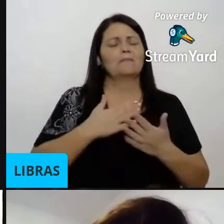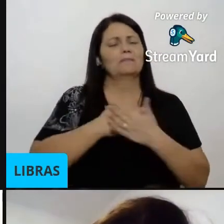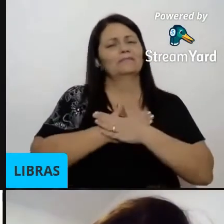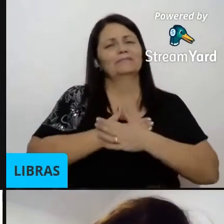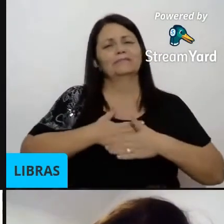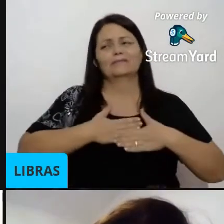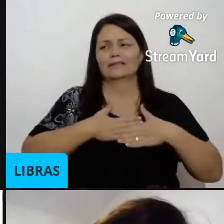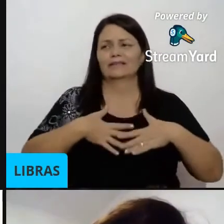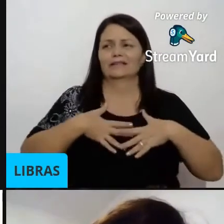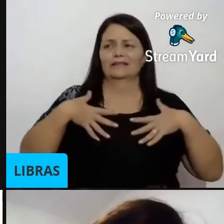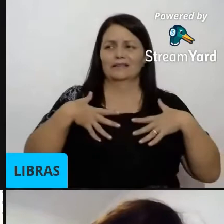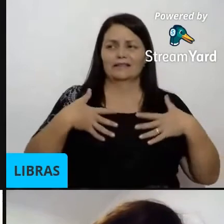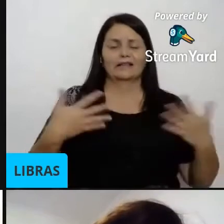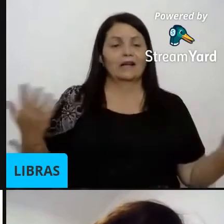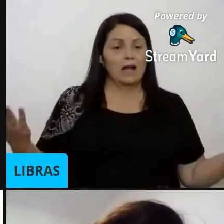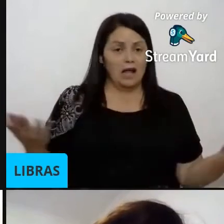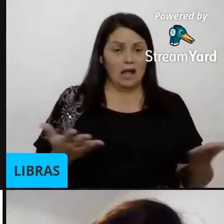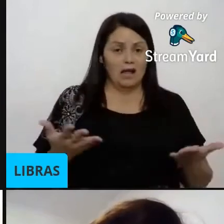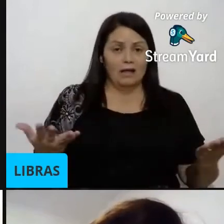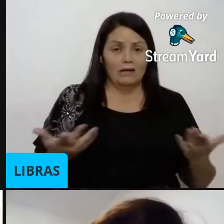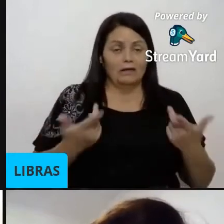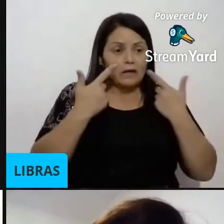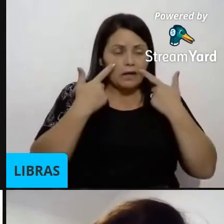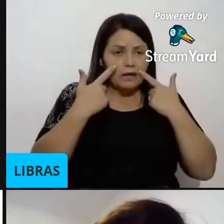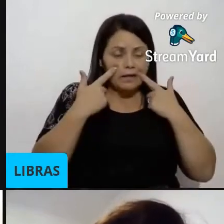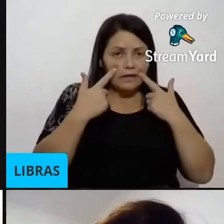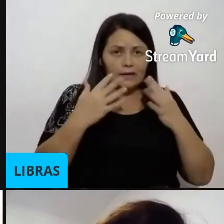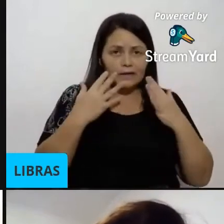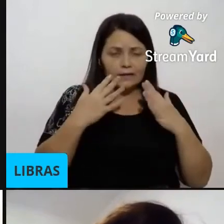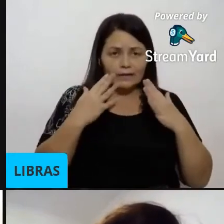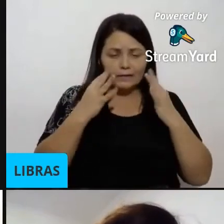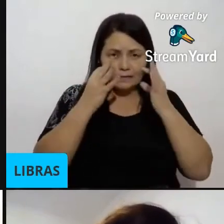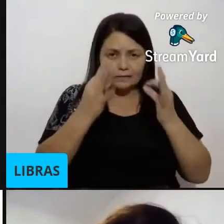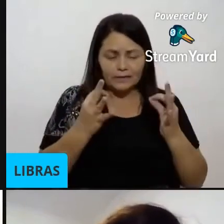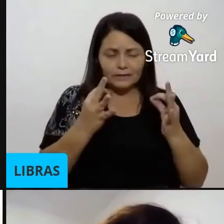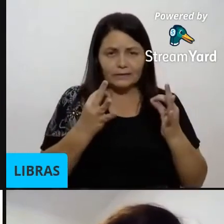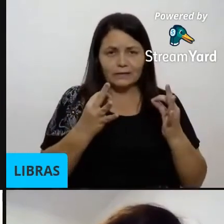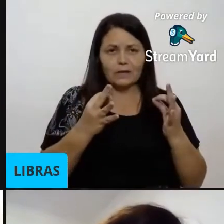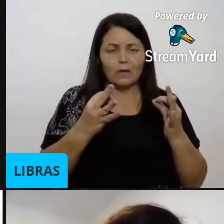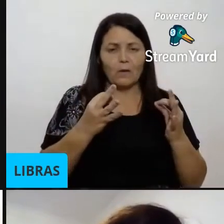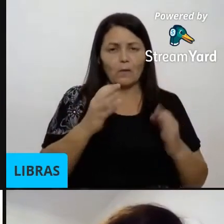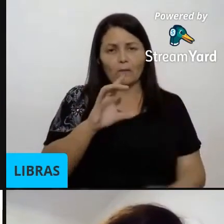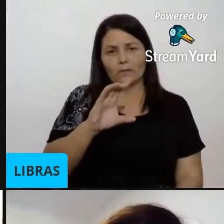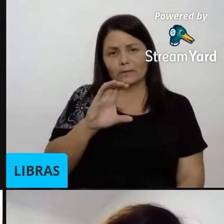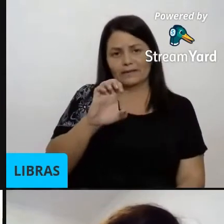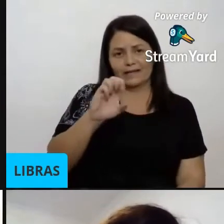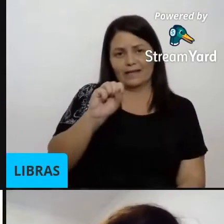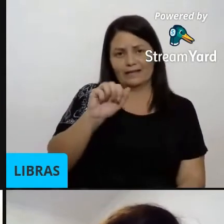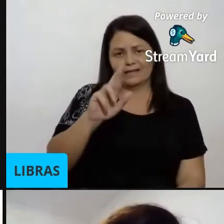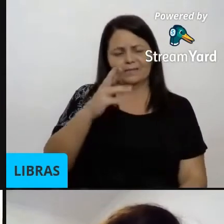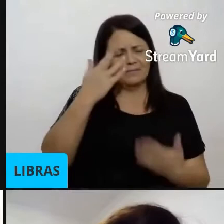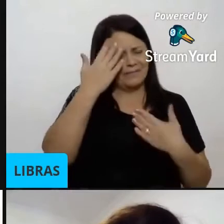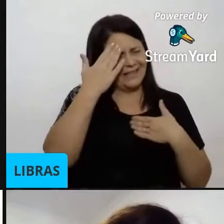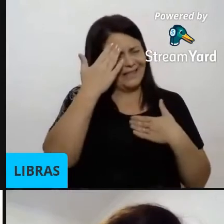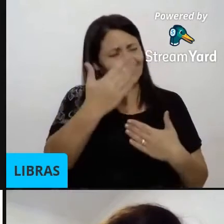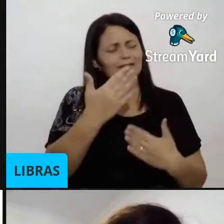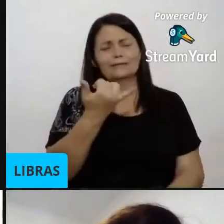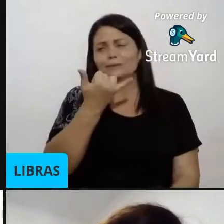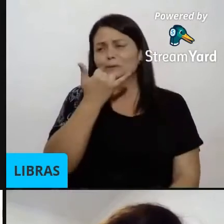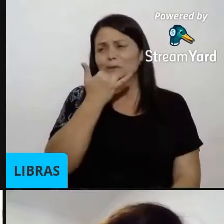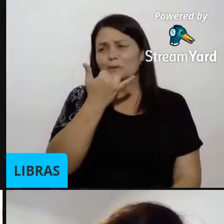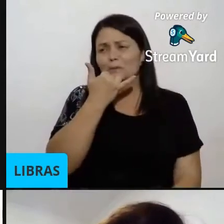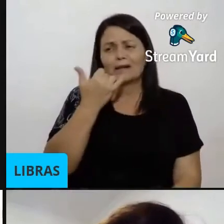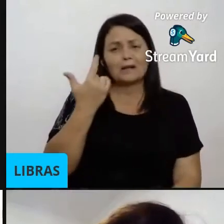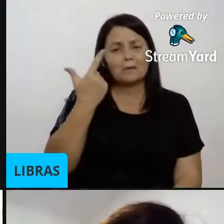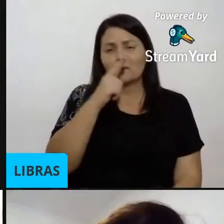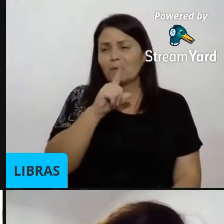enorme de ouvir as palavras do Dr. César. Muito, muito obrigada. Queria pedir desculpas, eu não